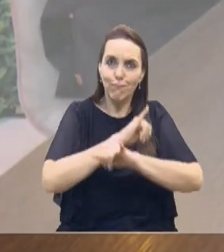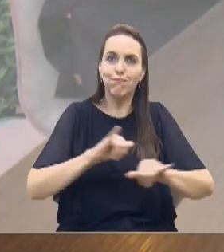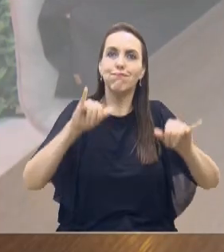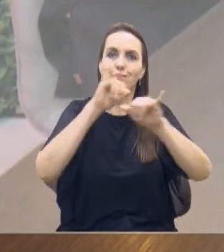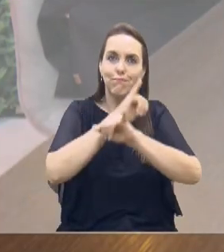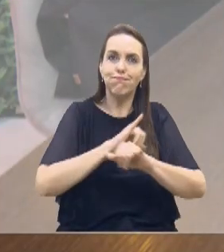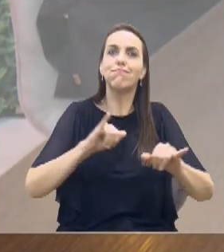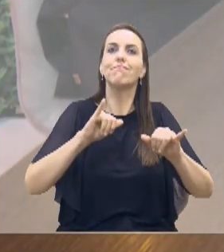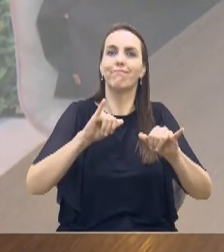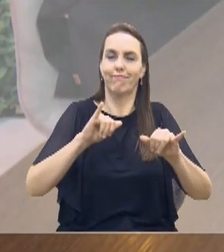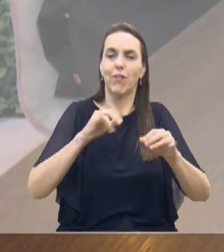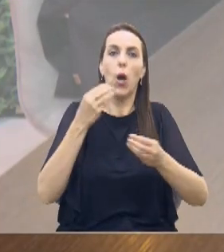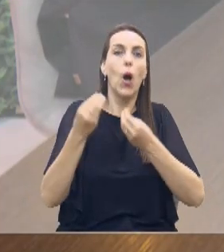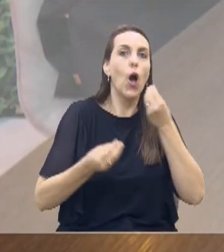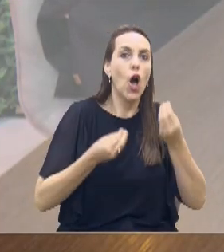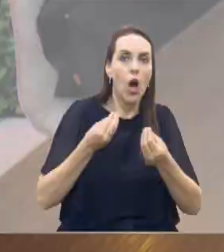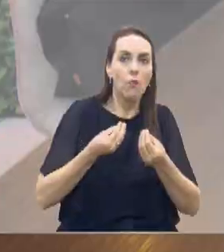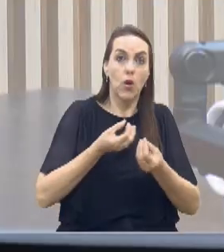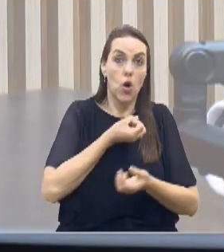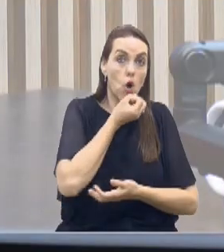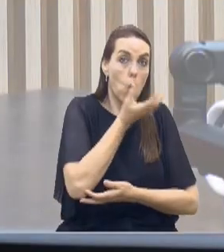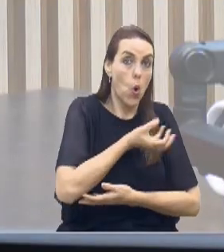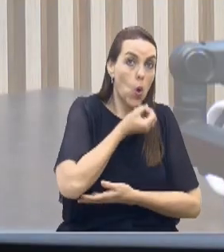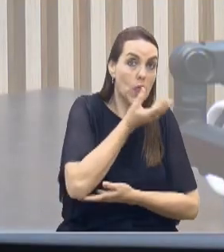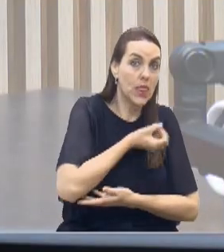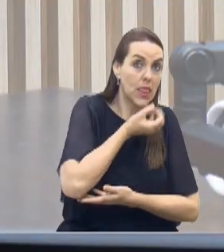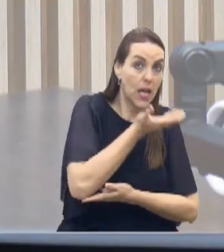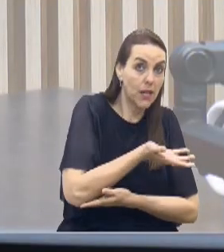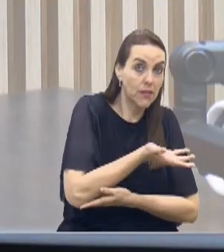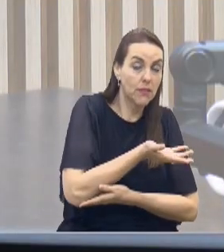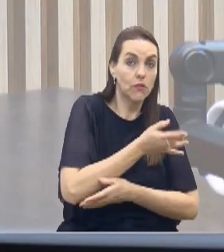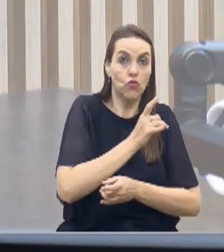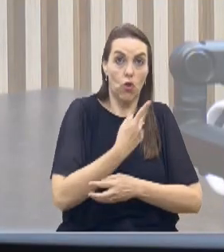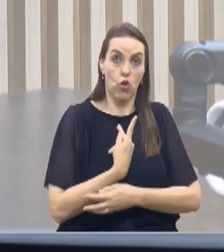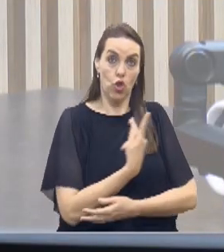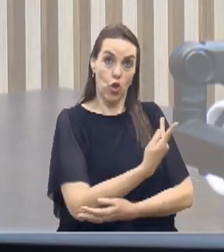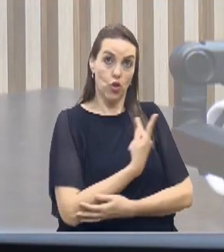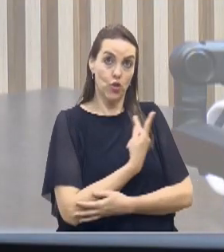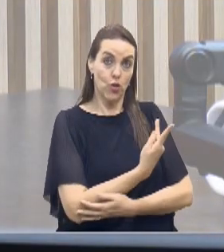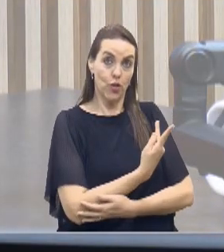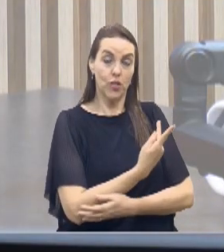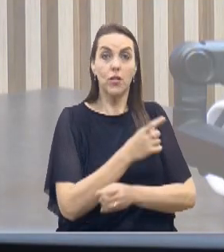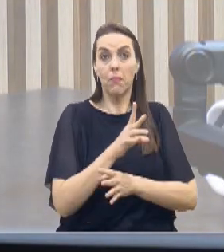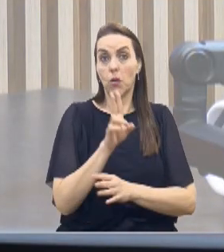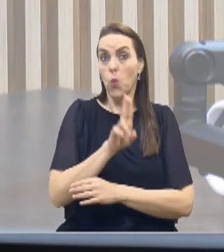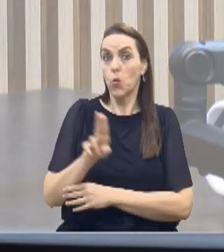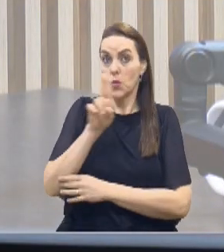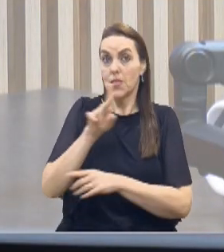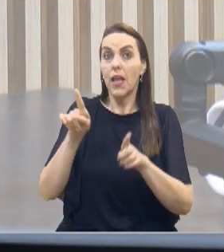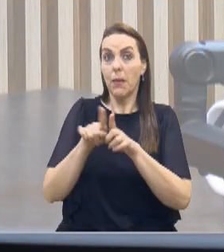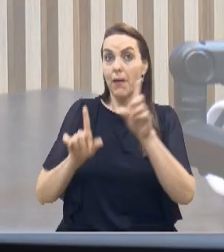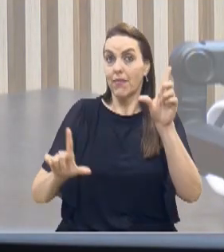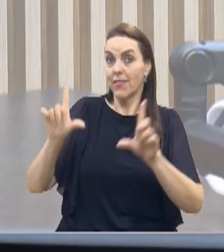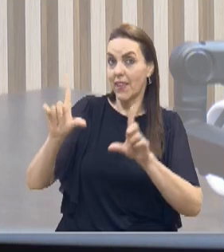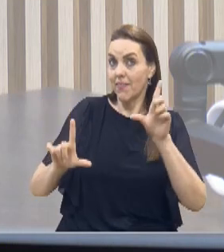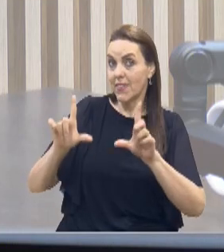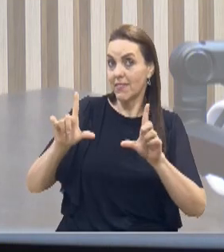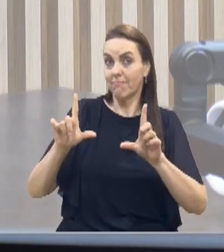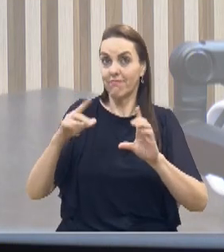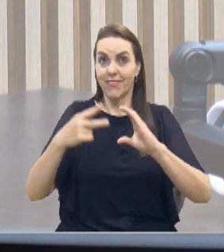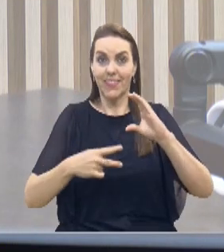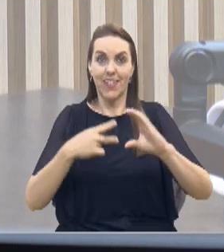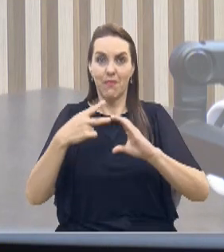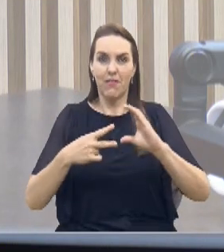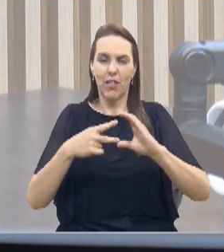Né? A gente pode comunicar contando para alguém, que é só nós dois, mas eu posso usar a TV Câmara, por exemplo, para contar